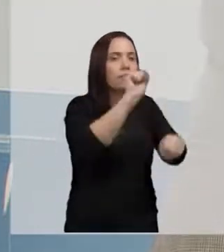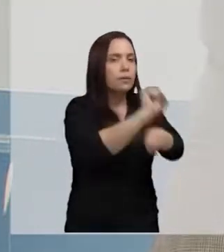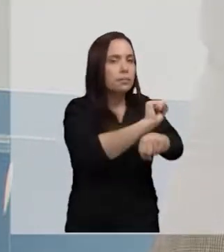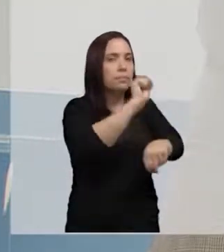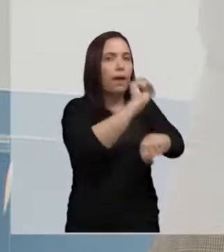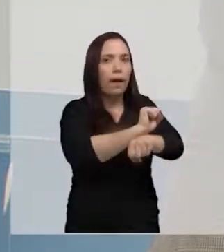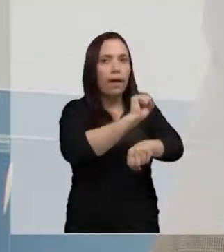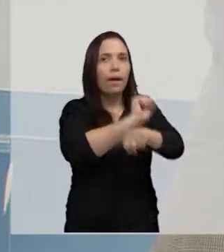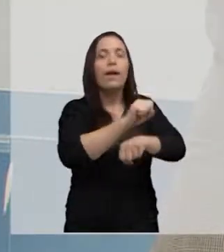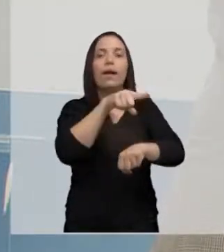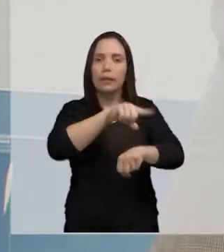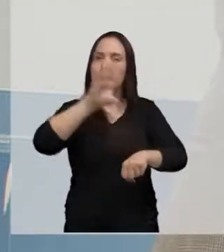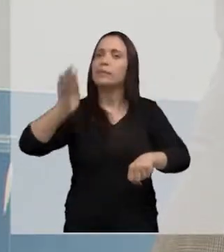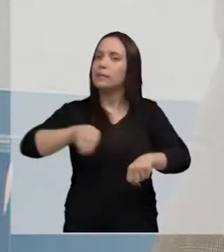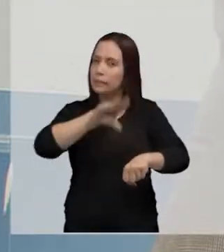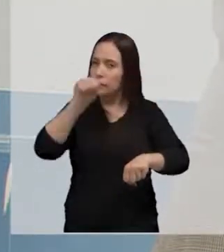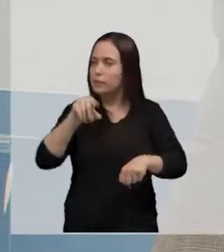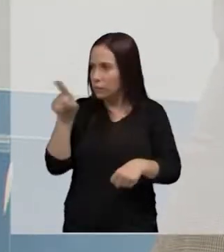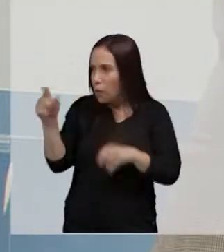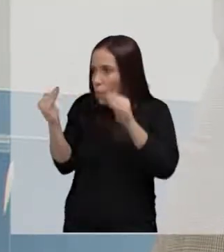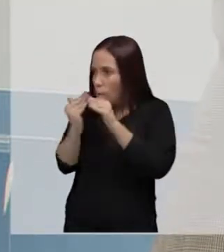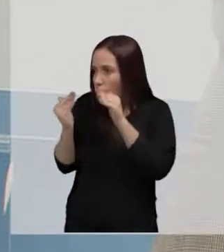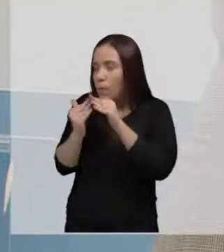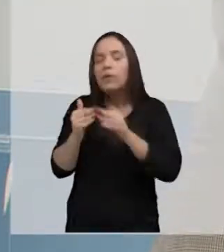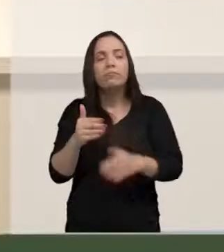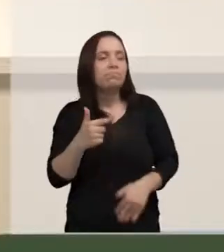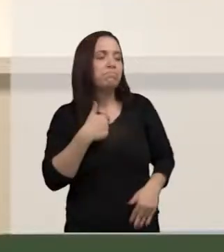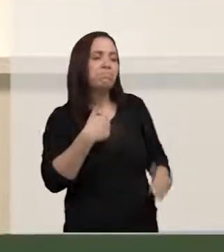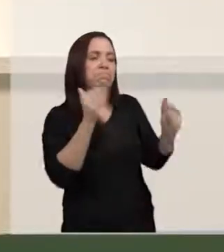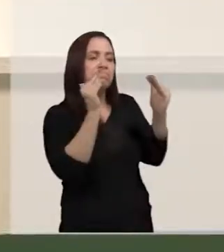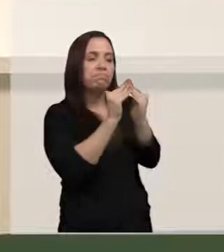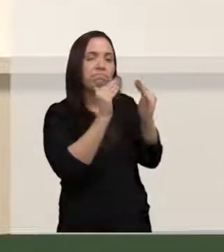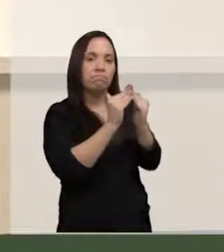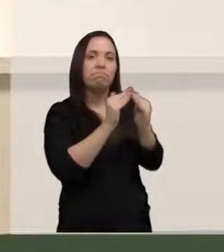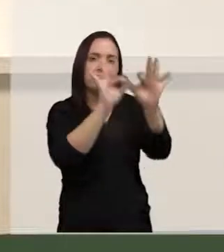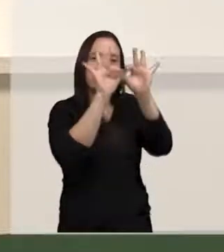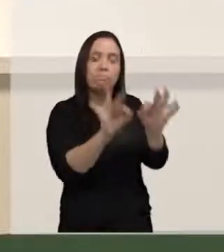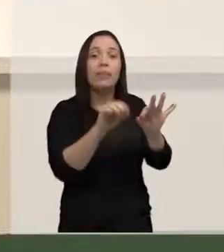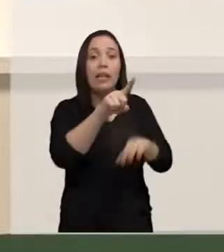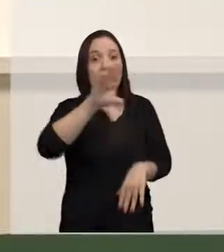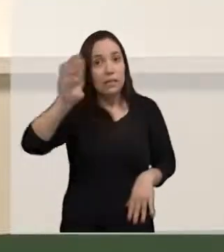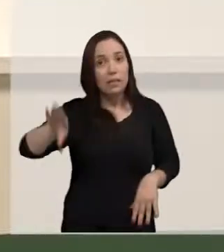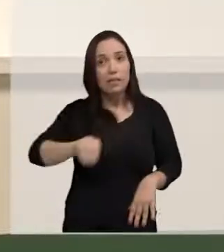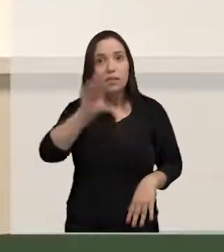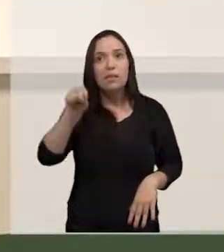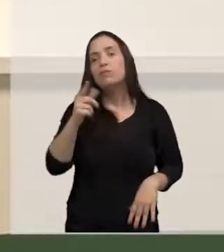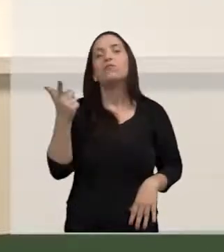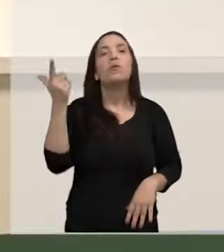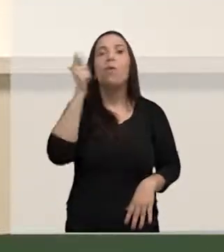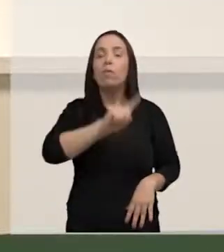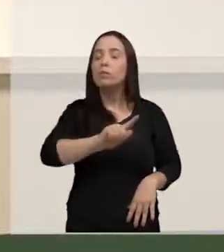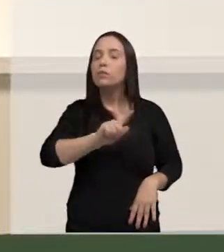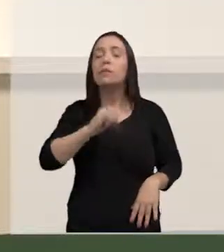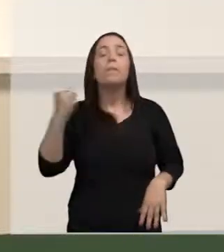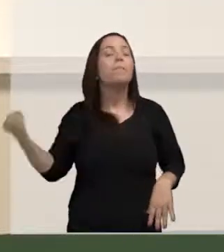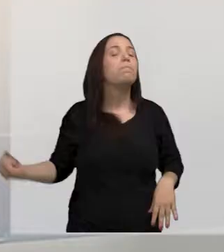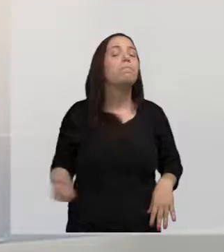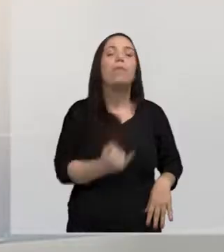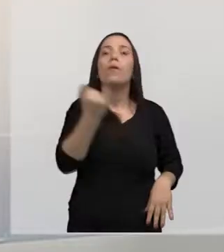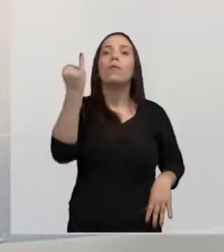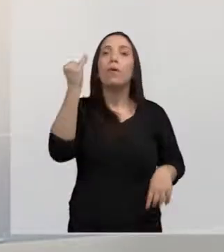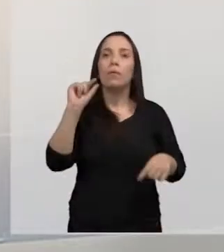ele não quiser, chame-se Ciro Gomes. Concorda, Luiz? Concordo, em termos, número e grau. O Ciro Gomes conseguiu 2 fatos inéditos.